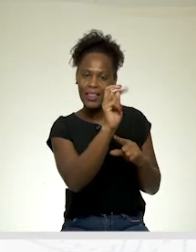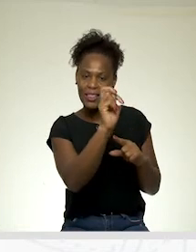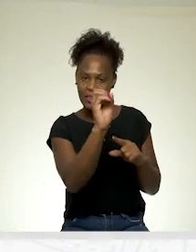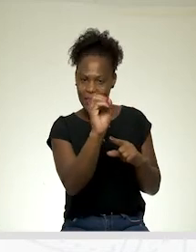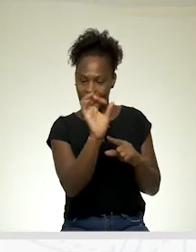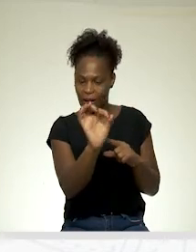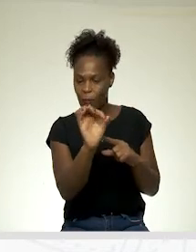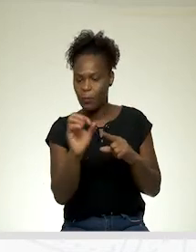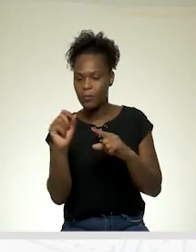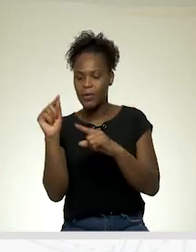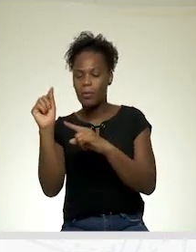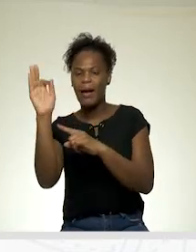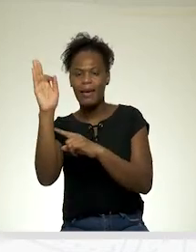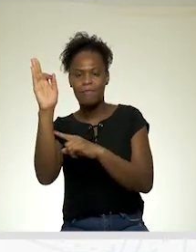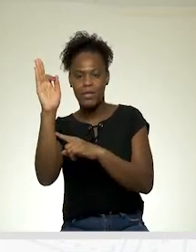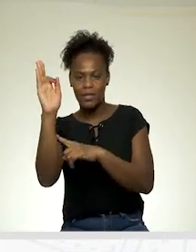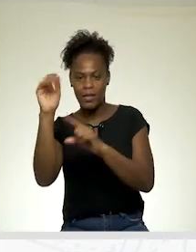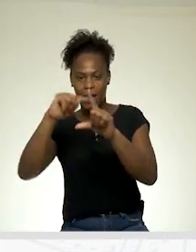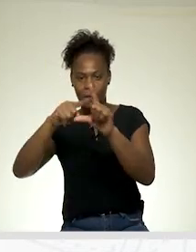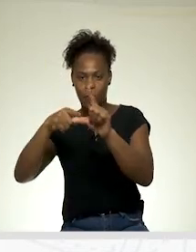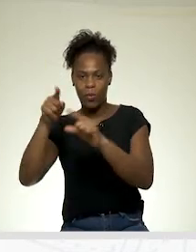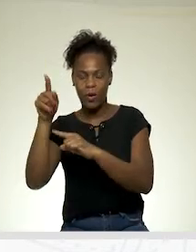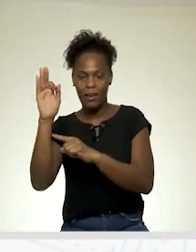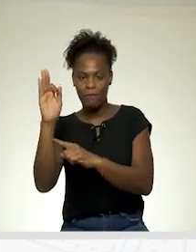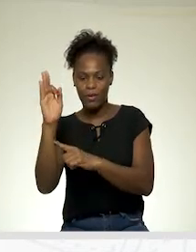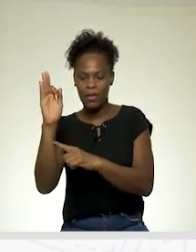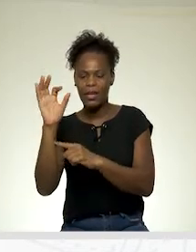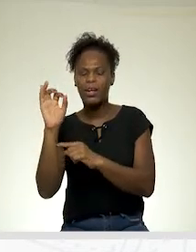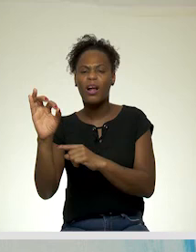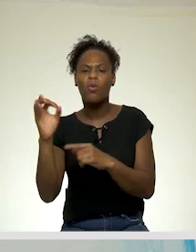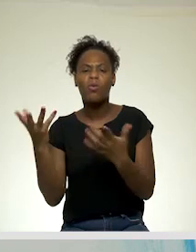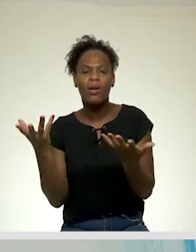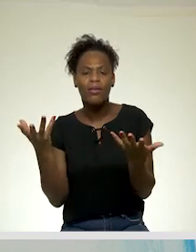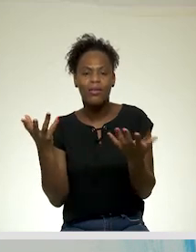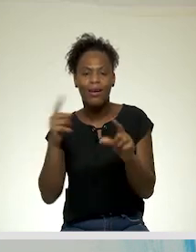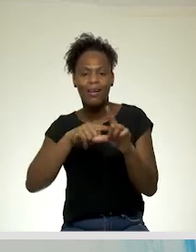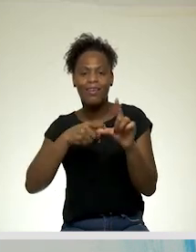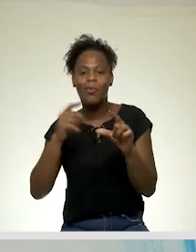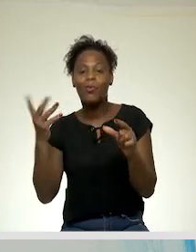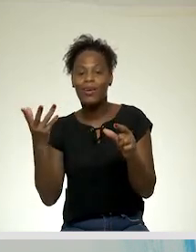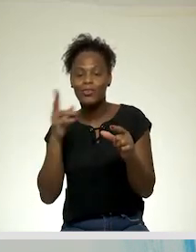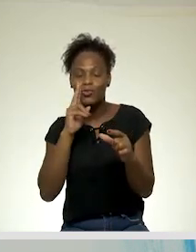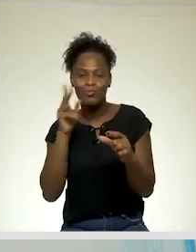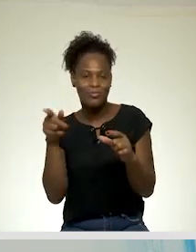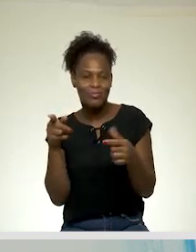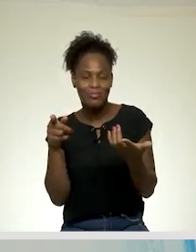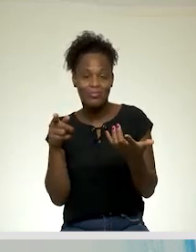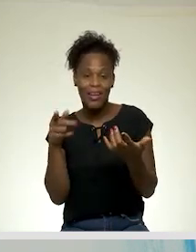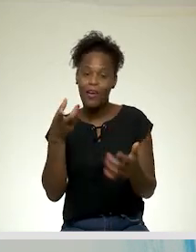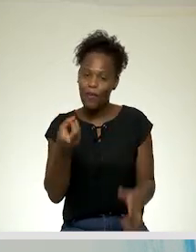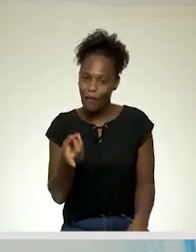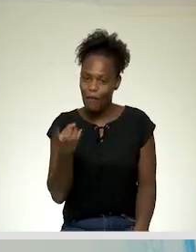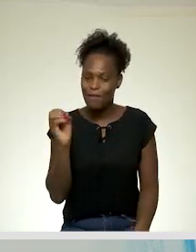graus. Ângulo no ponto F. Qual é o grau? Qual é o ângulo? Desculpem.